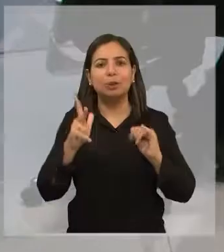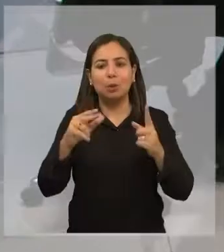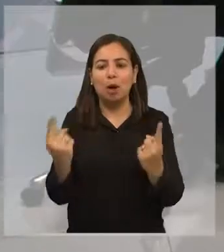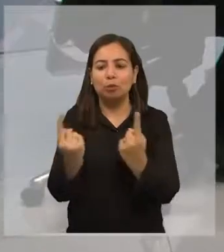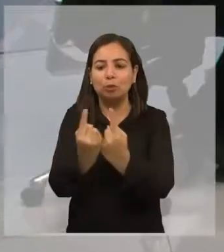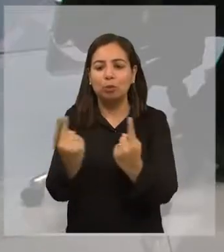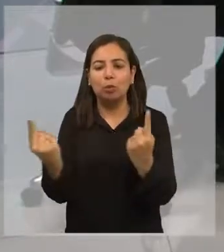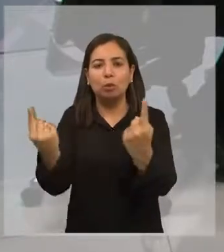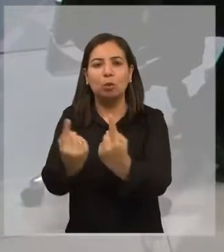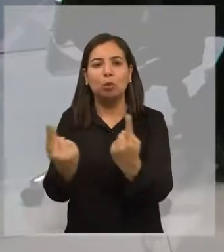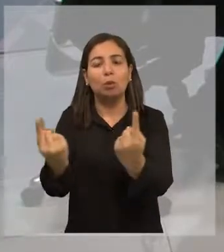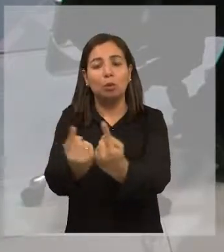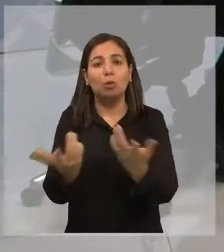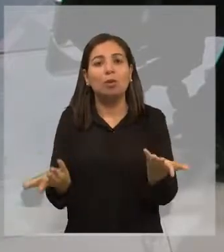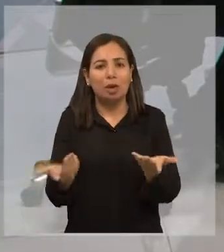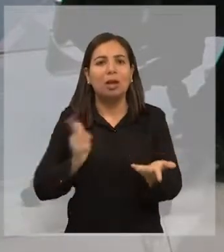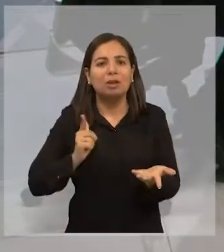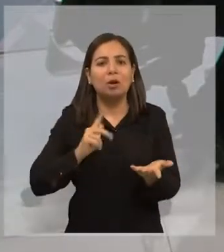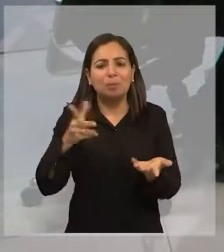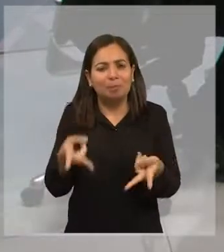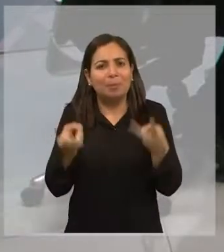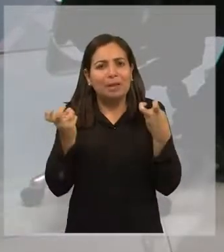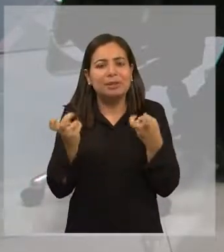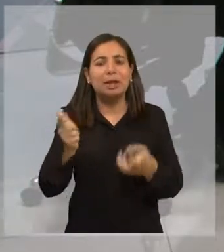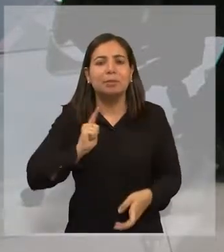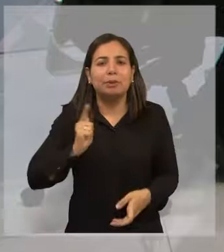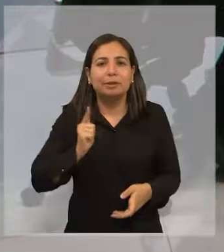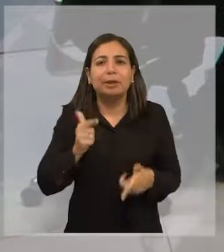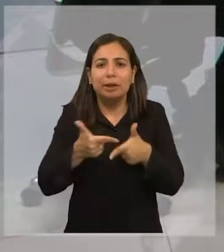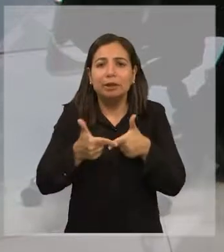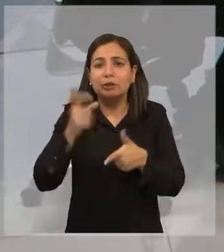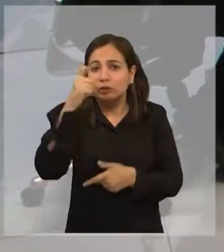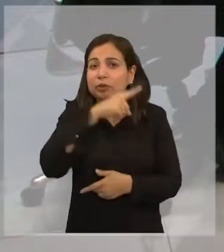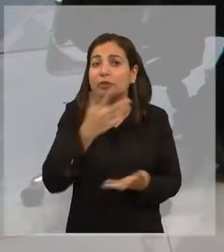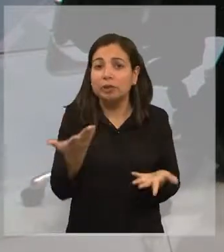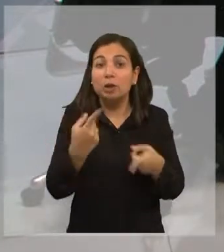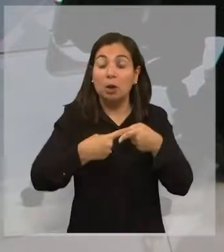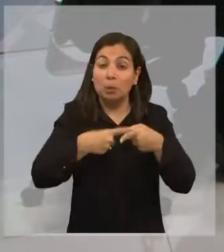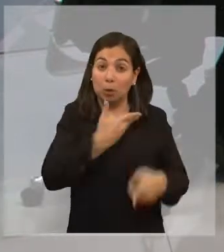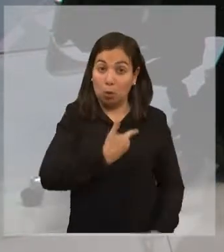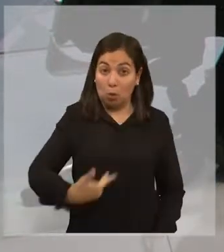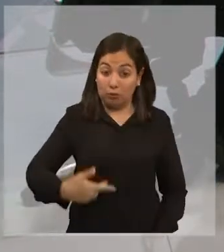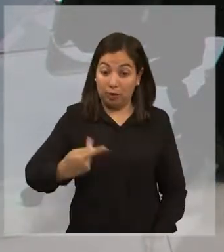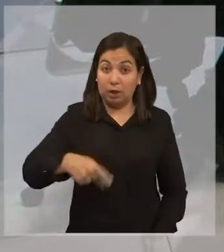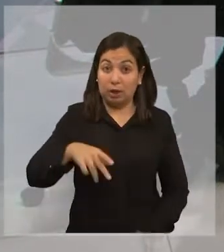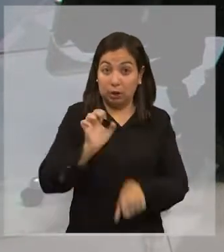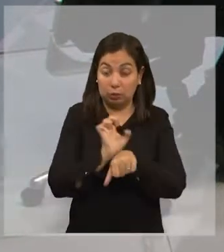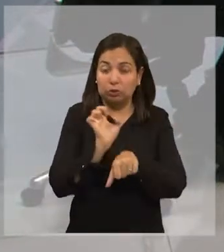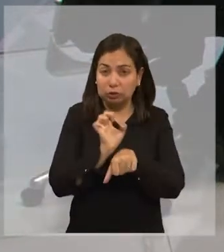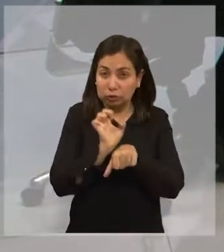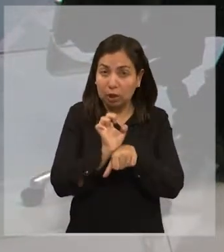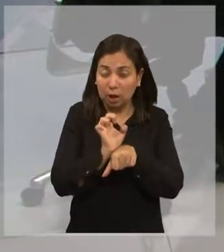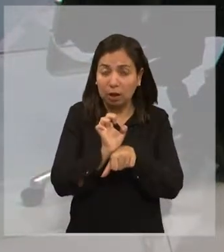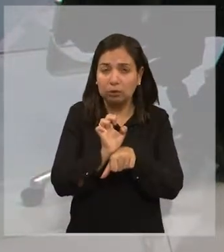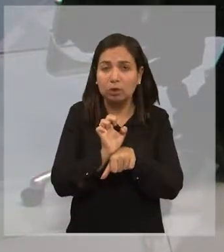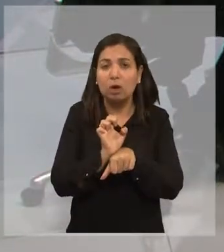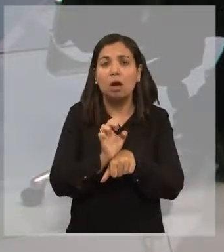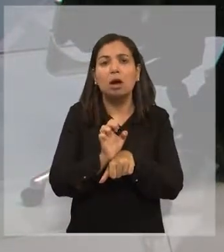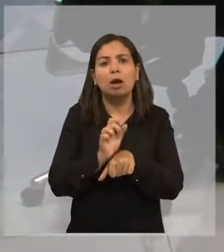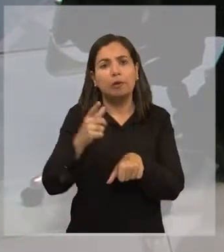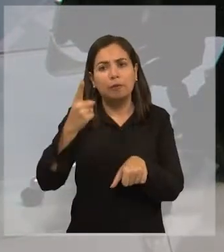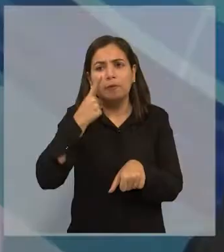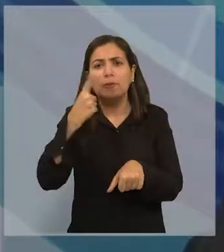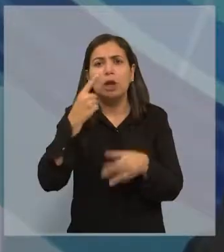Planejamento. Então veja o problema. E é porque o governo do estado, o ano passado,